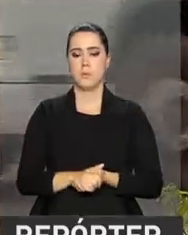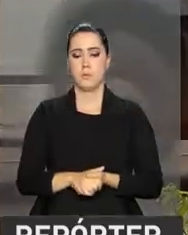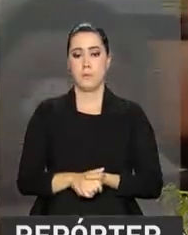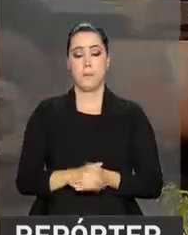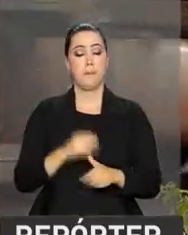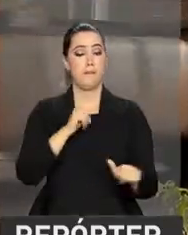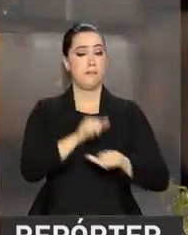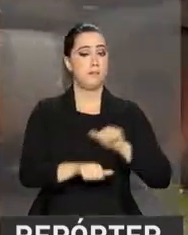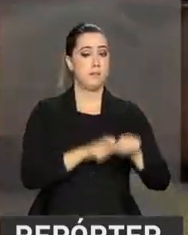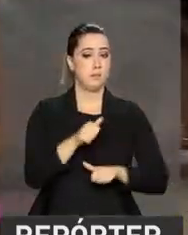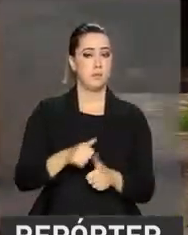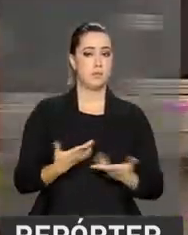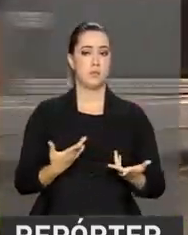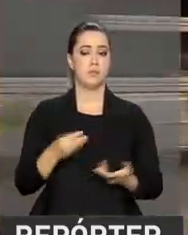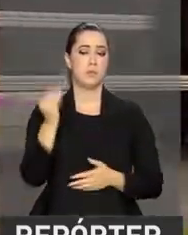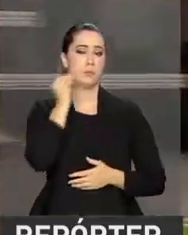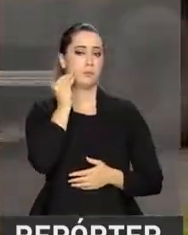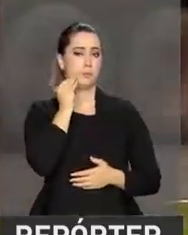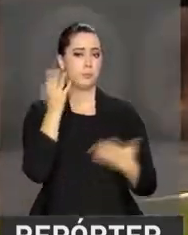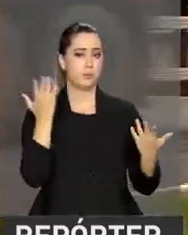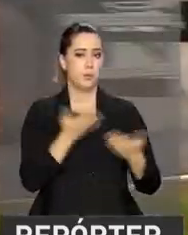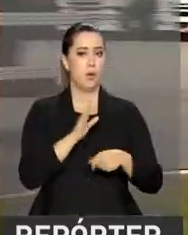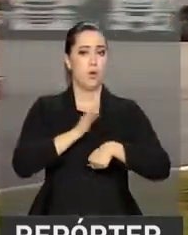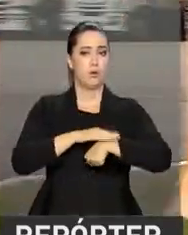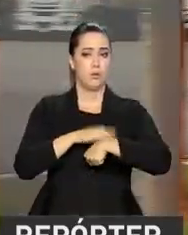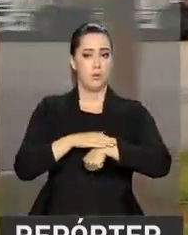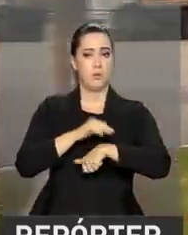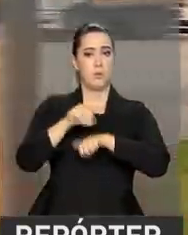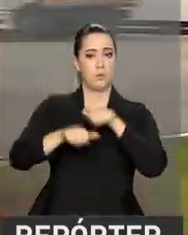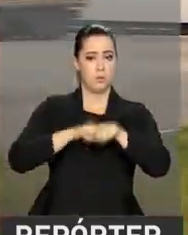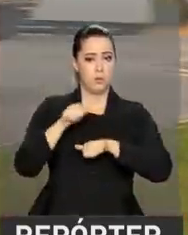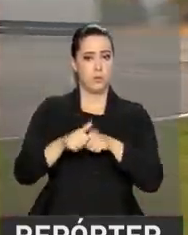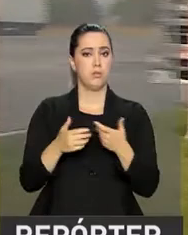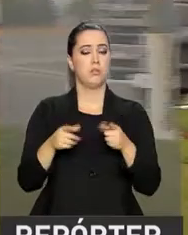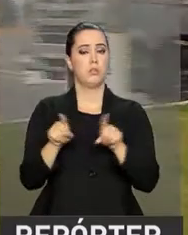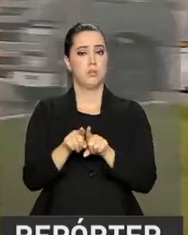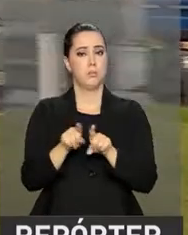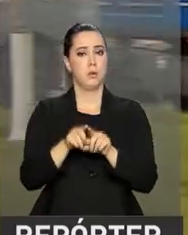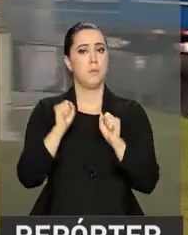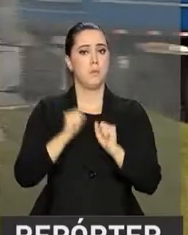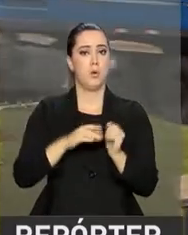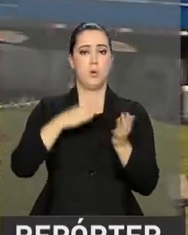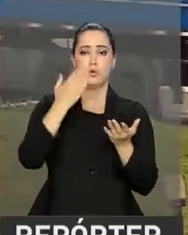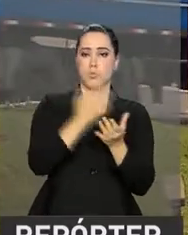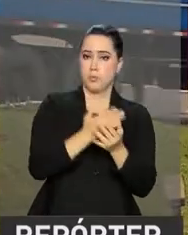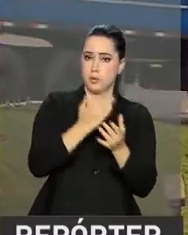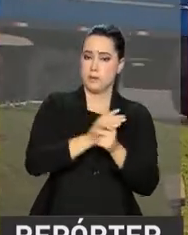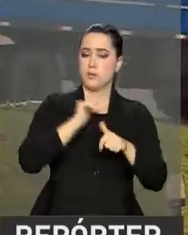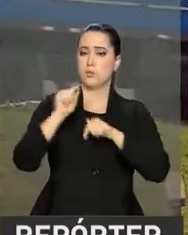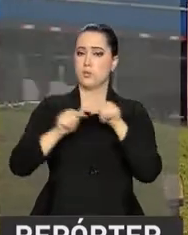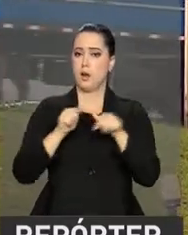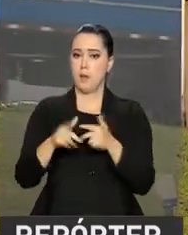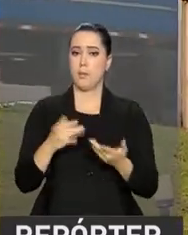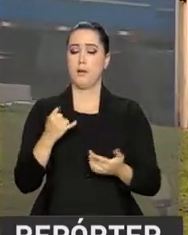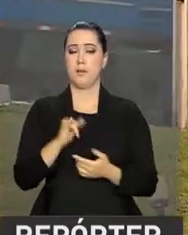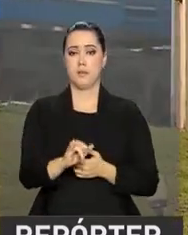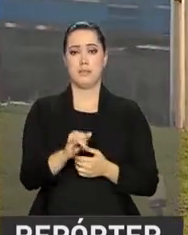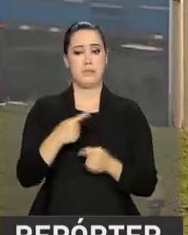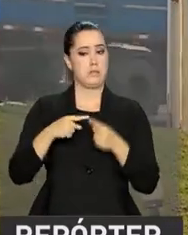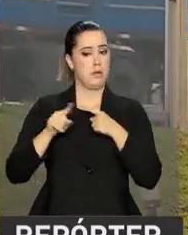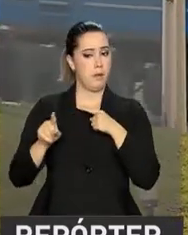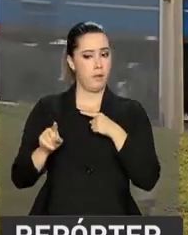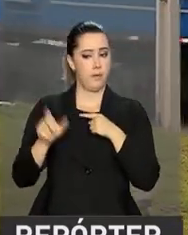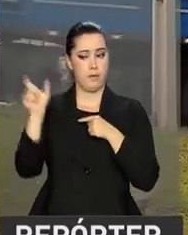entre as mudanças os testes passam a ter validade legal podendo ser usados em processos trabalhistas caso seja reprovado